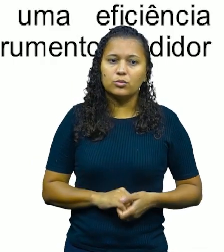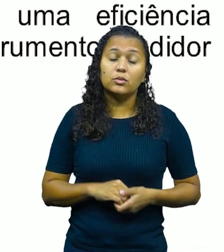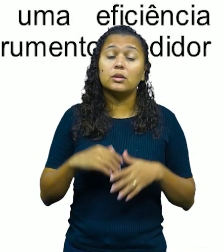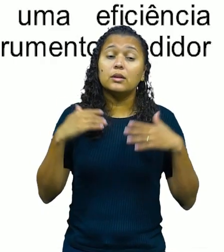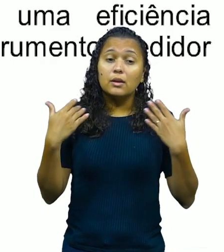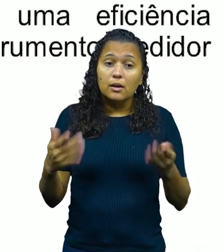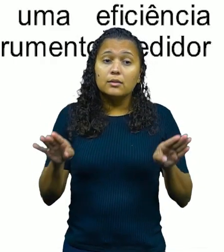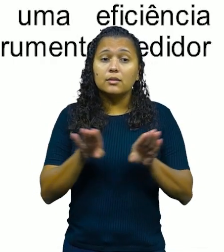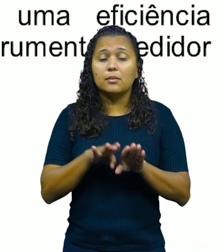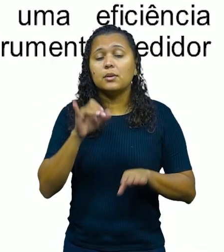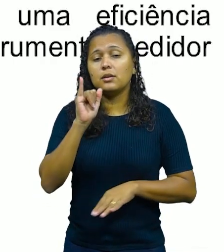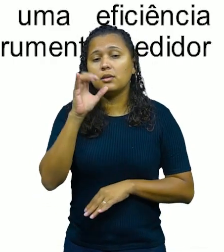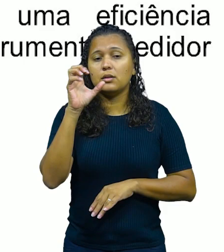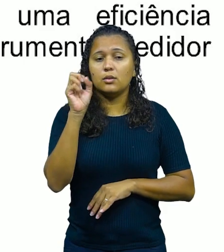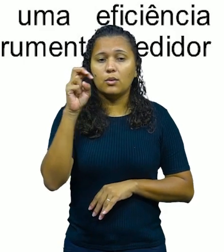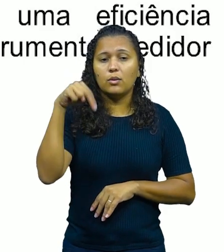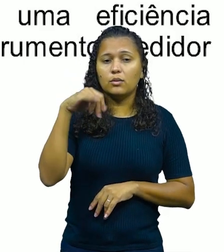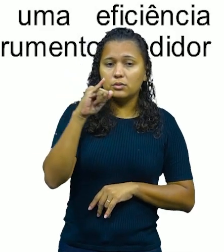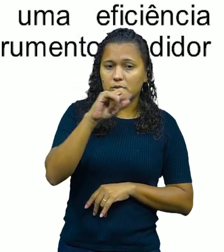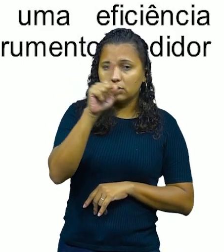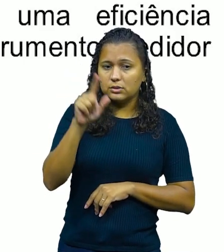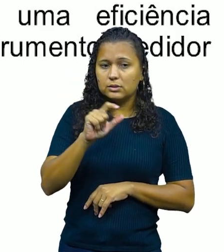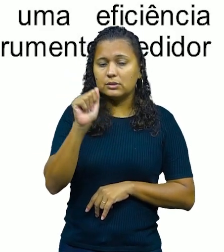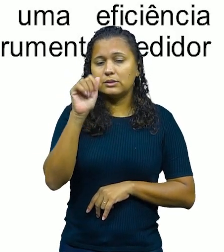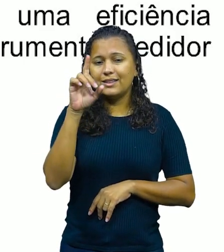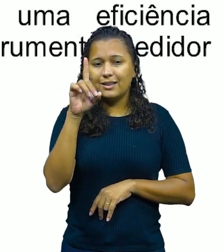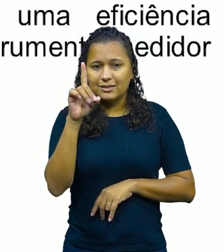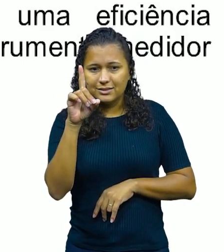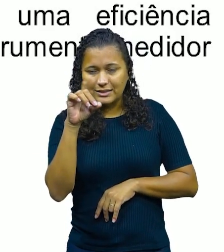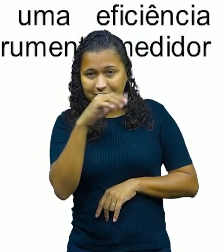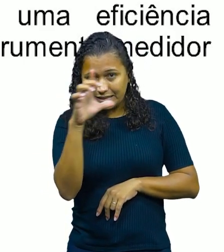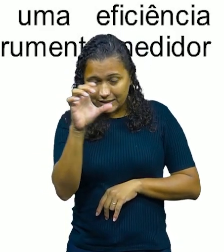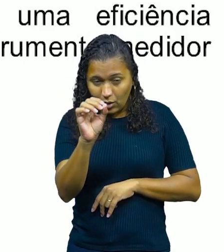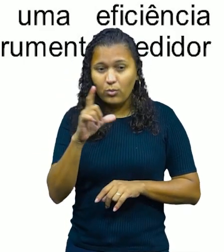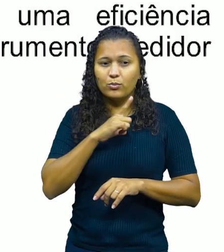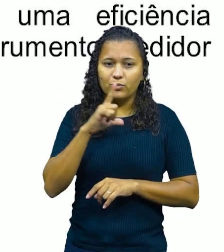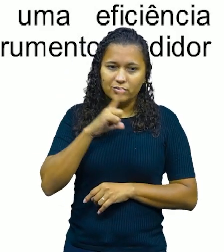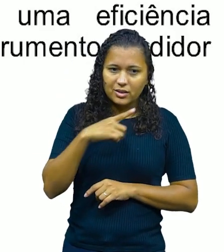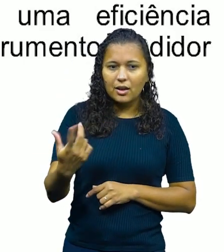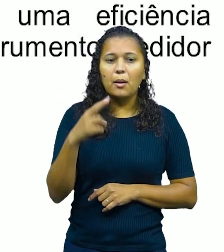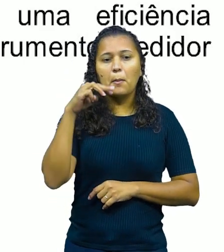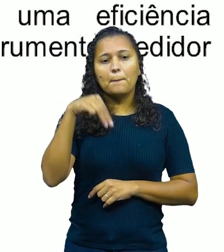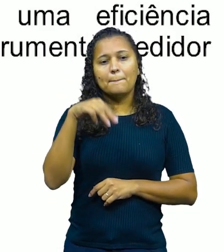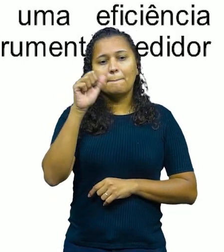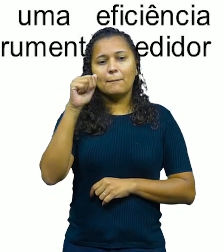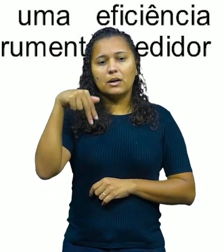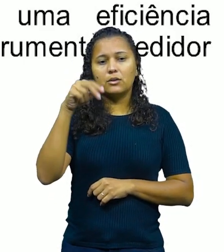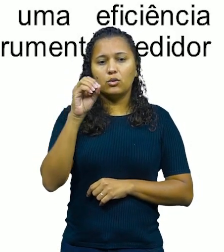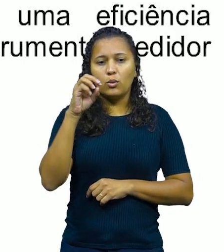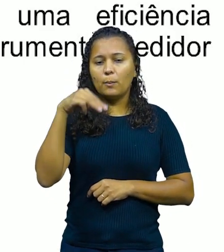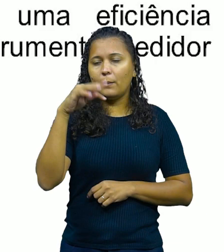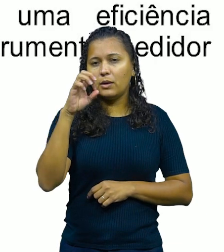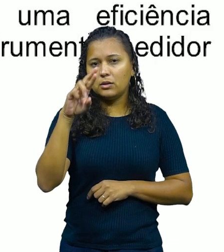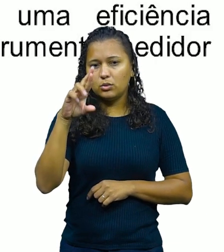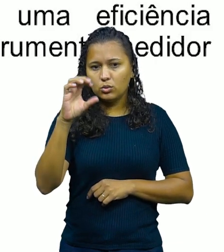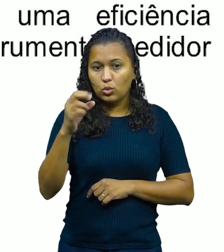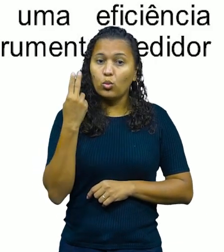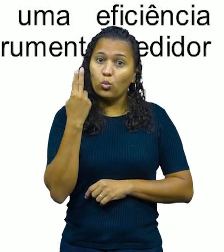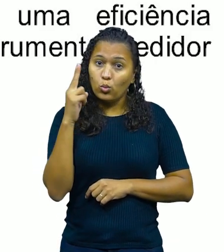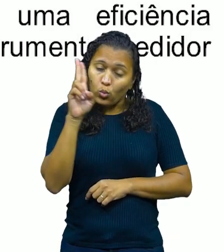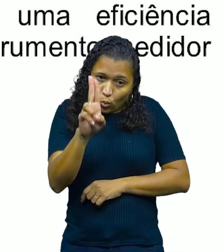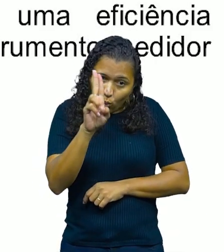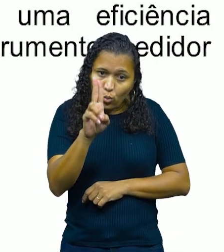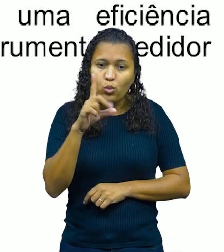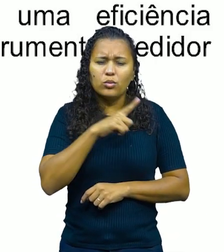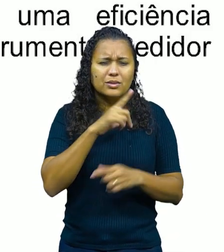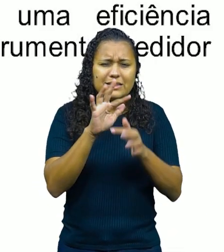E por ionização nós temos o catodo aquecido, o nomômetro de tubo de U, que é considerado pelo seu funcionamento simples,